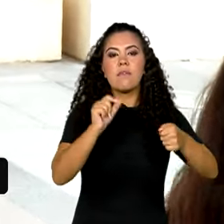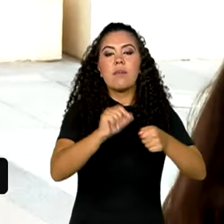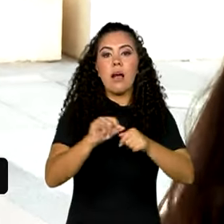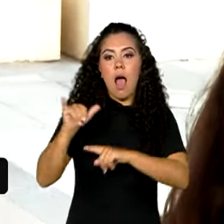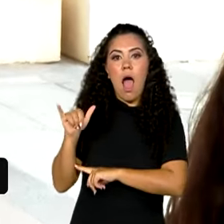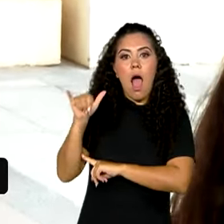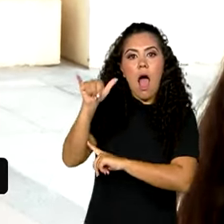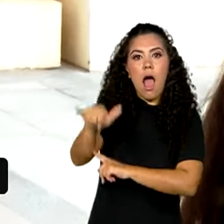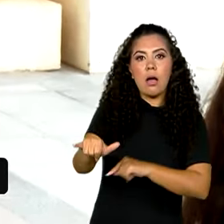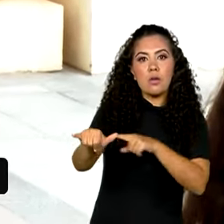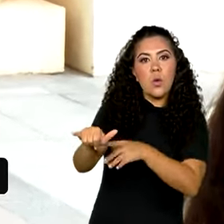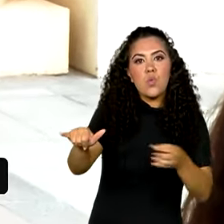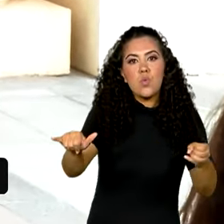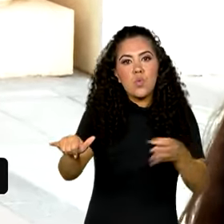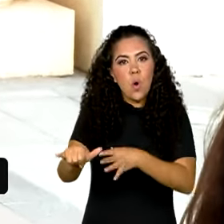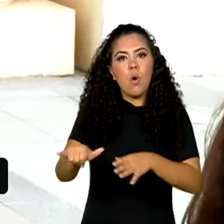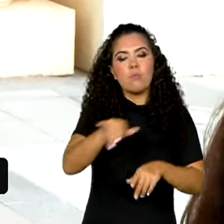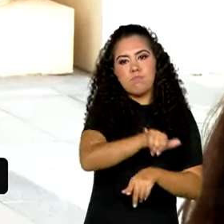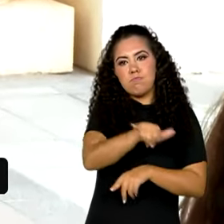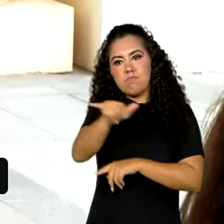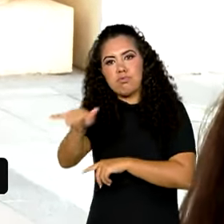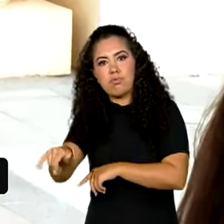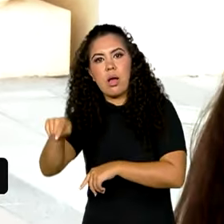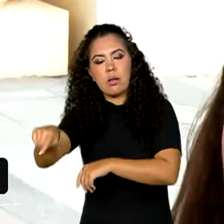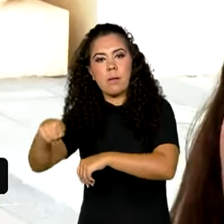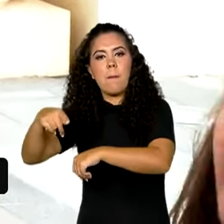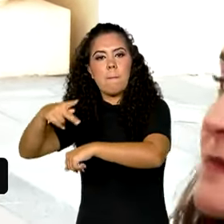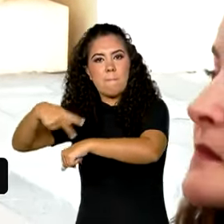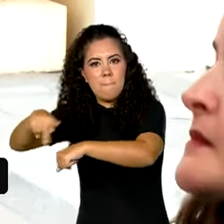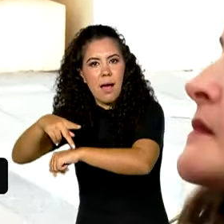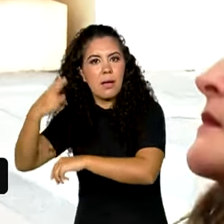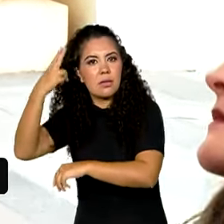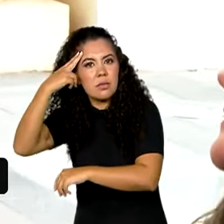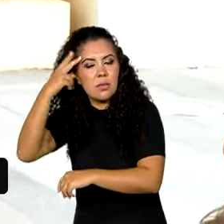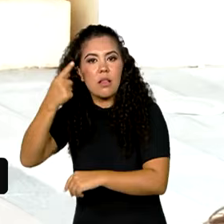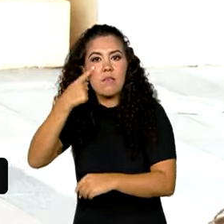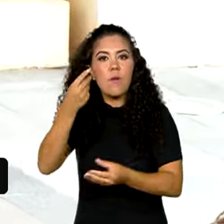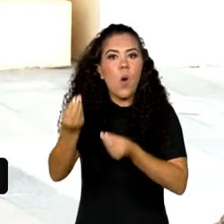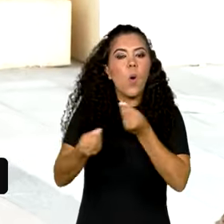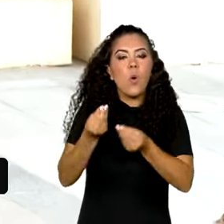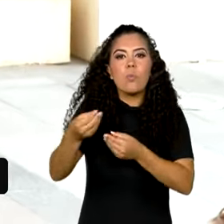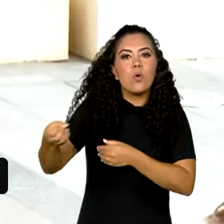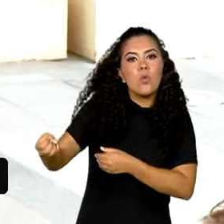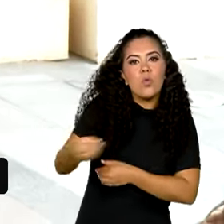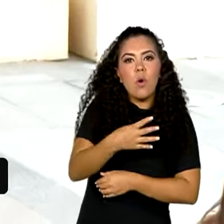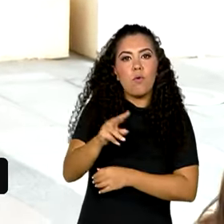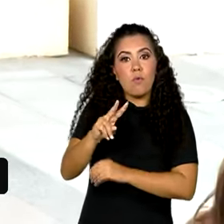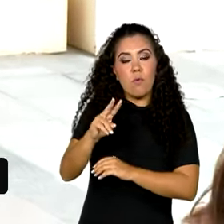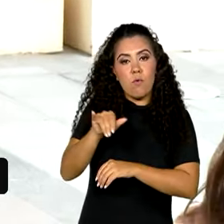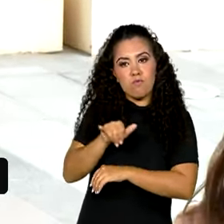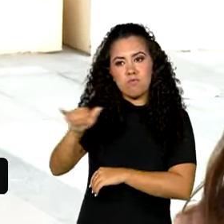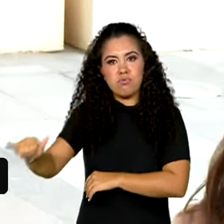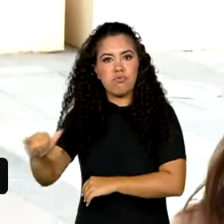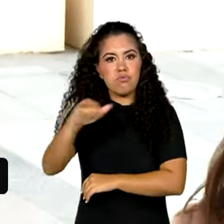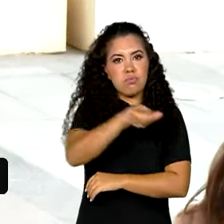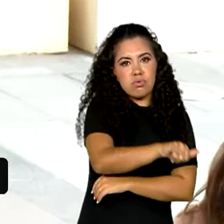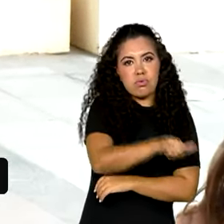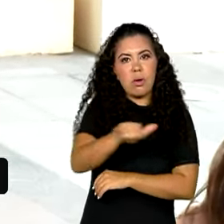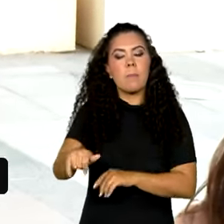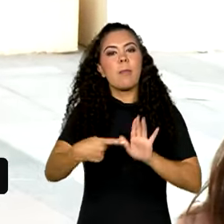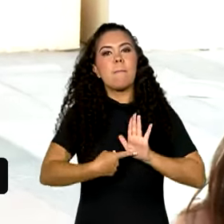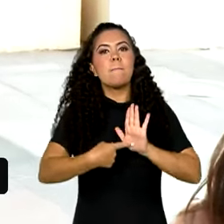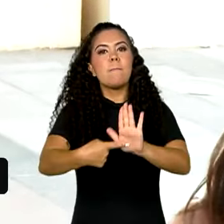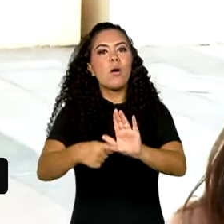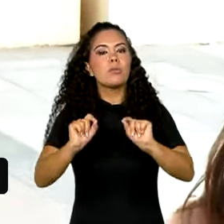aéreas para o país, para que a gente possa buscar novos voos internacionais, mas também mostrando todo o potencial do